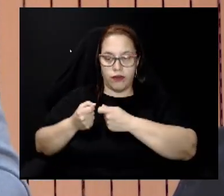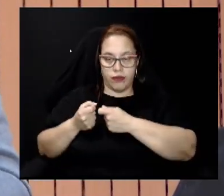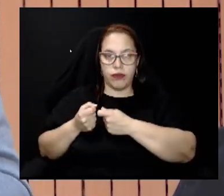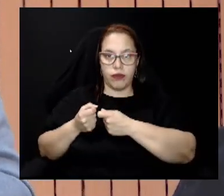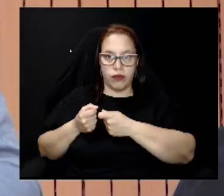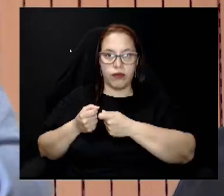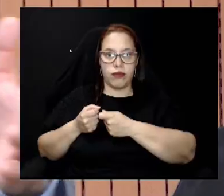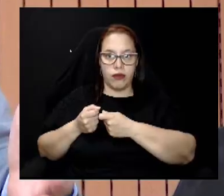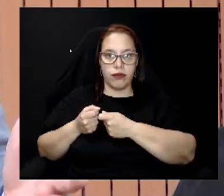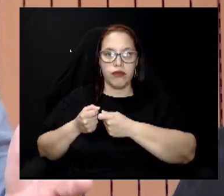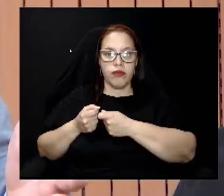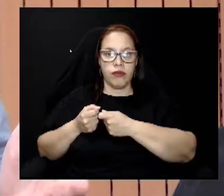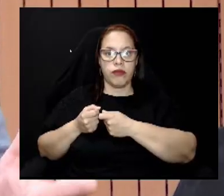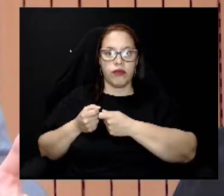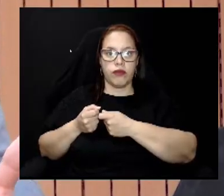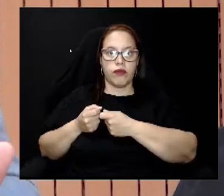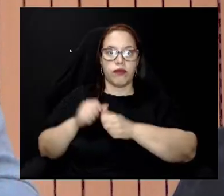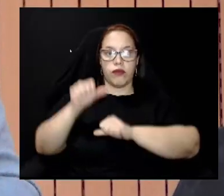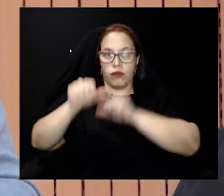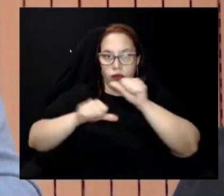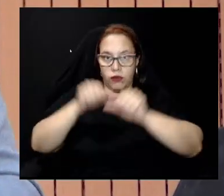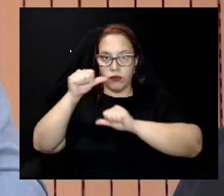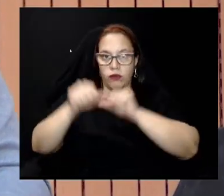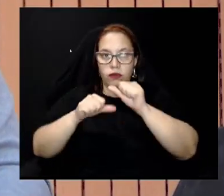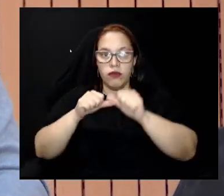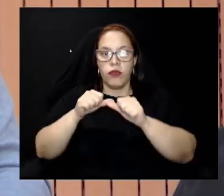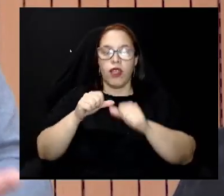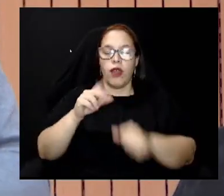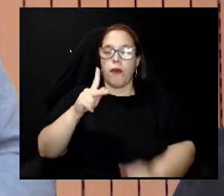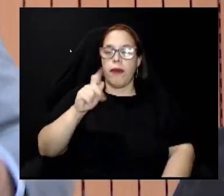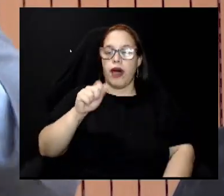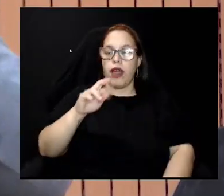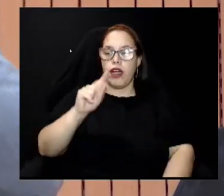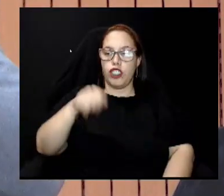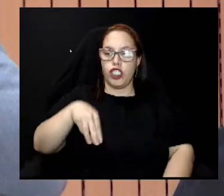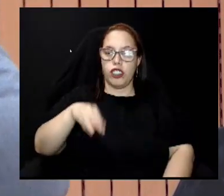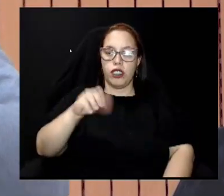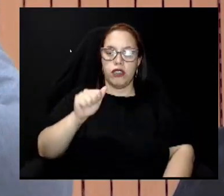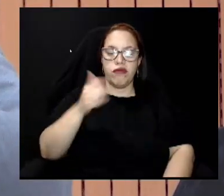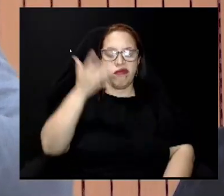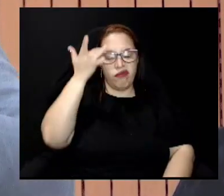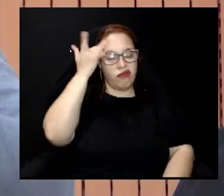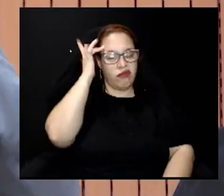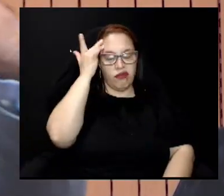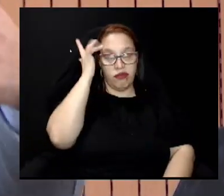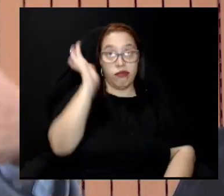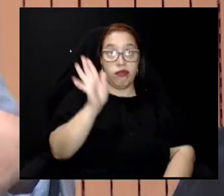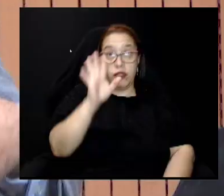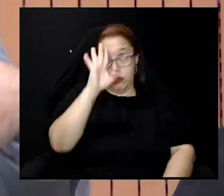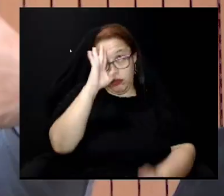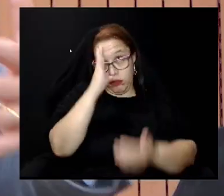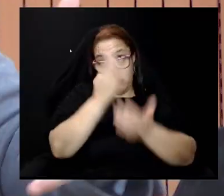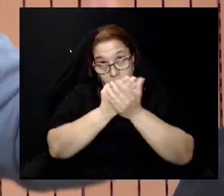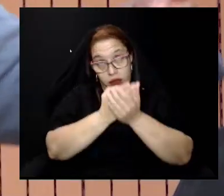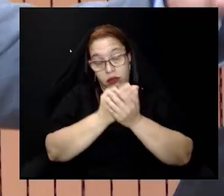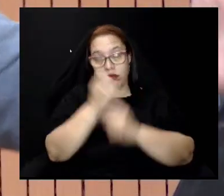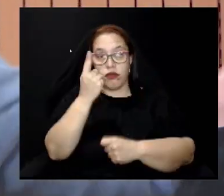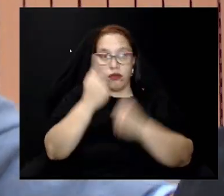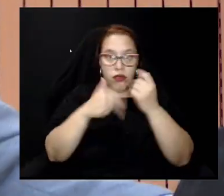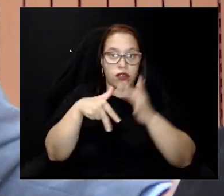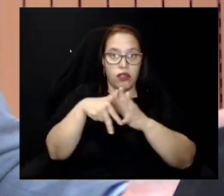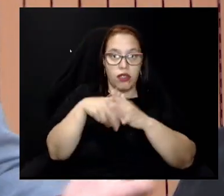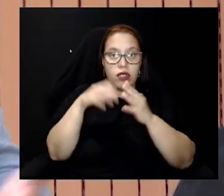com assim, uma mudança de muitos paradigmas, Rodrigo. Então, eu não acho, apesar de acreditar que alguns pacientes vão se curar com os